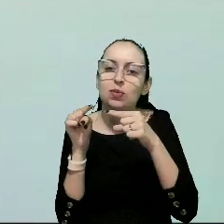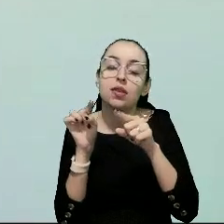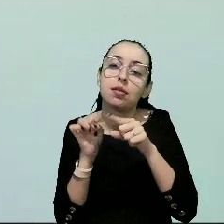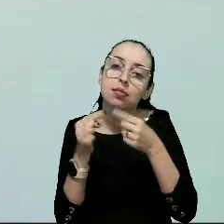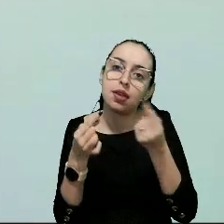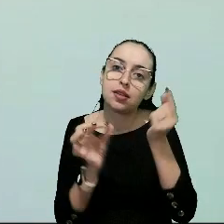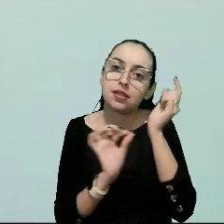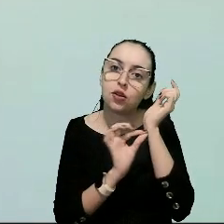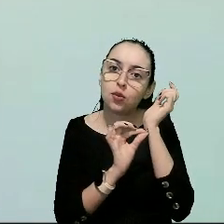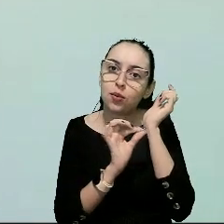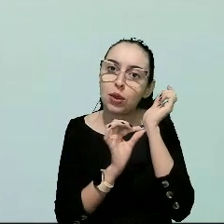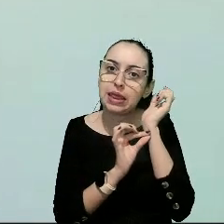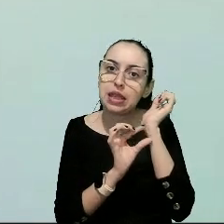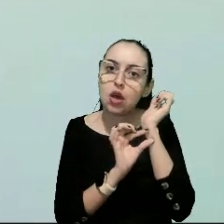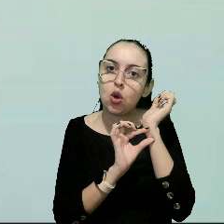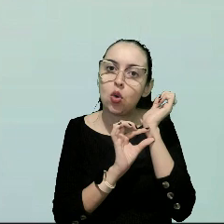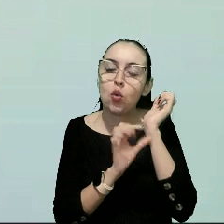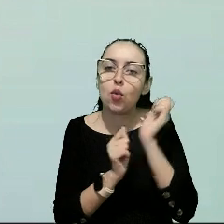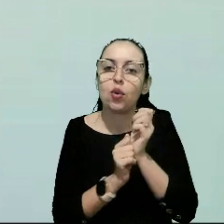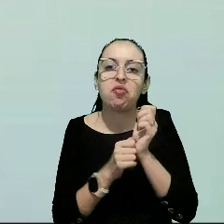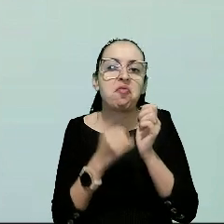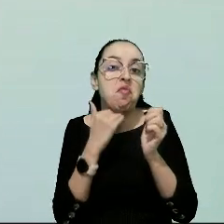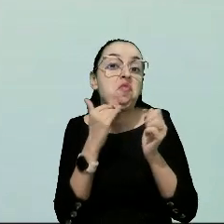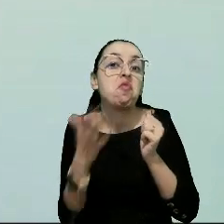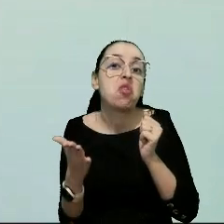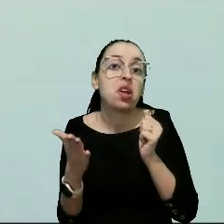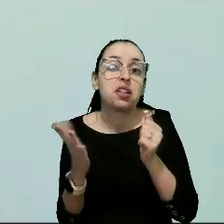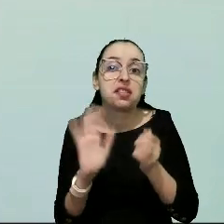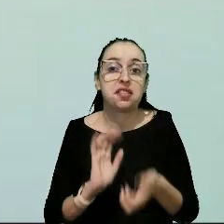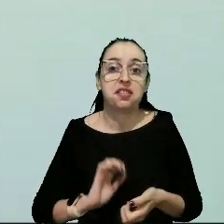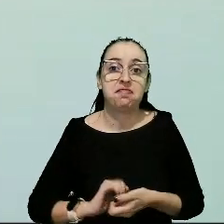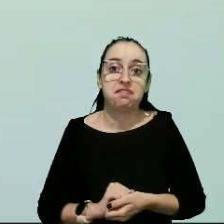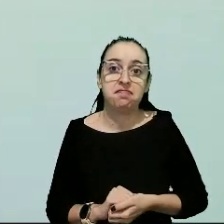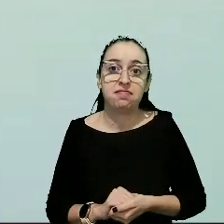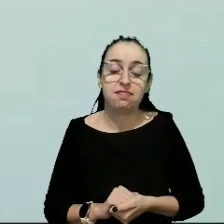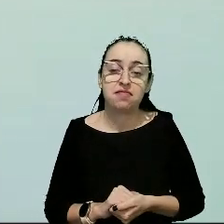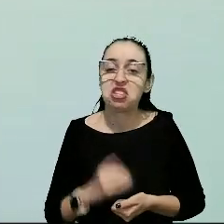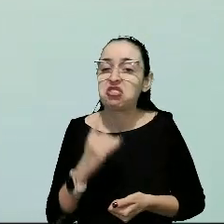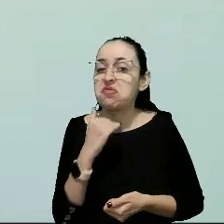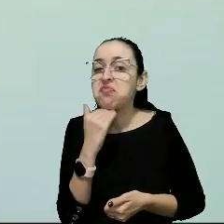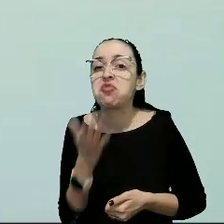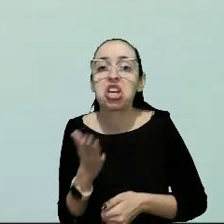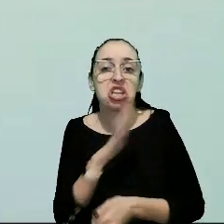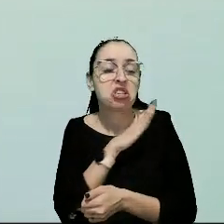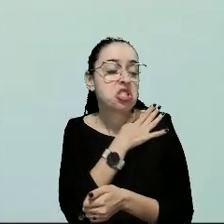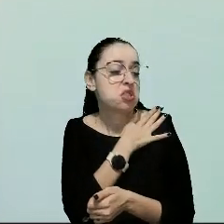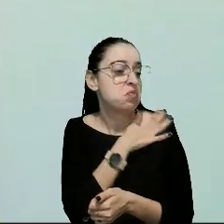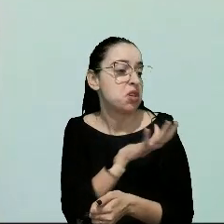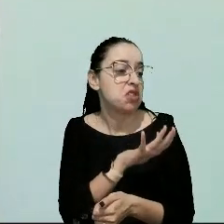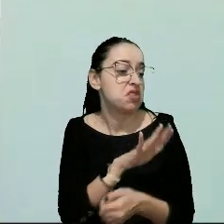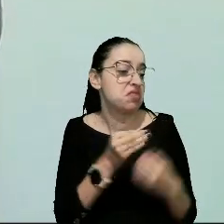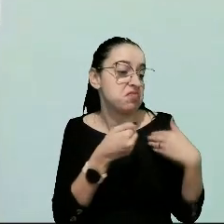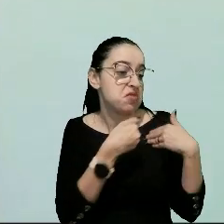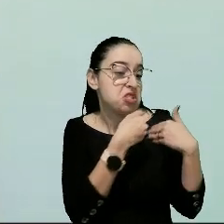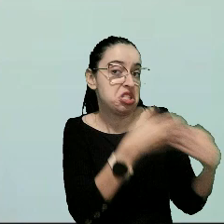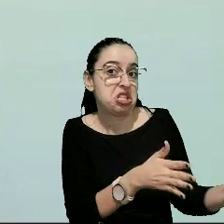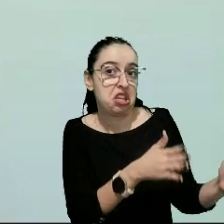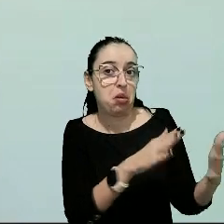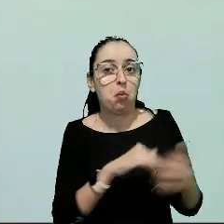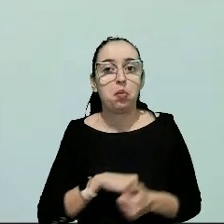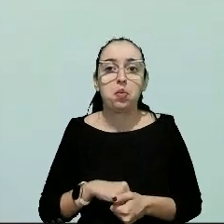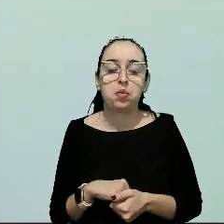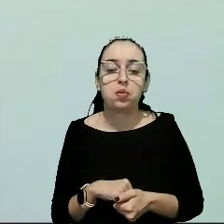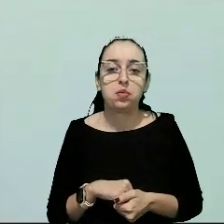nem nada, mas é um botão que ela chamou de botão do foda-se. Foda-se, preconceito é